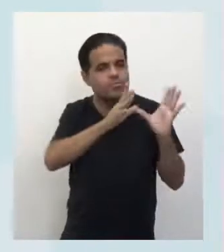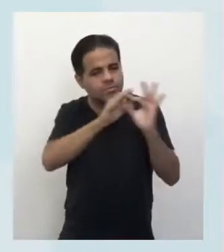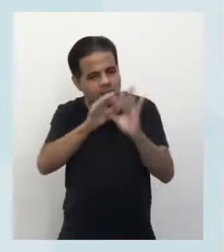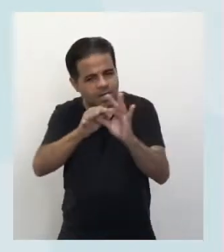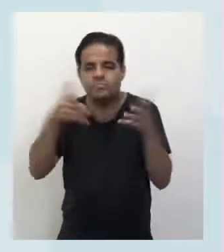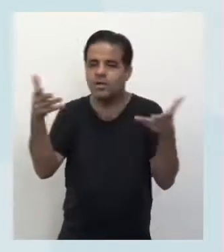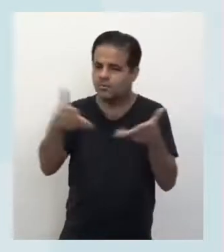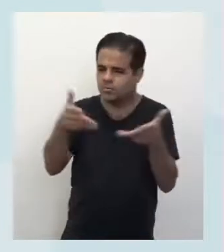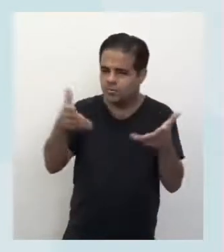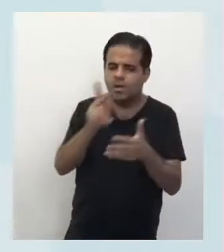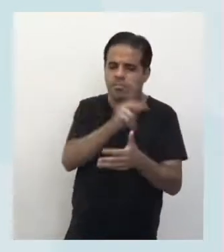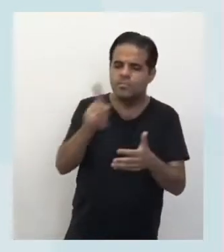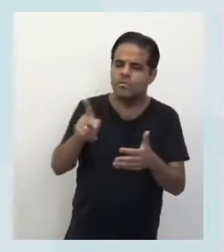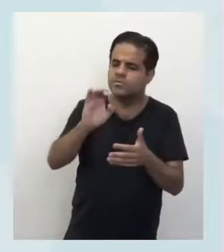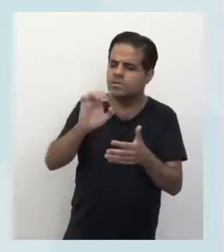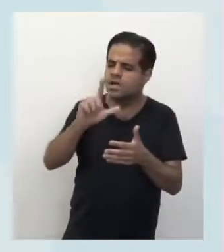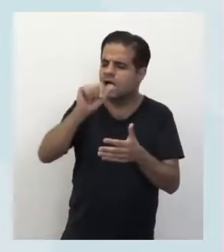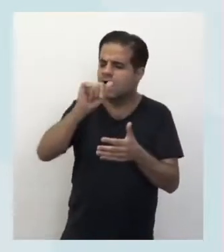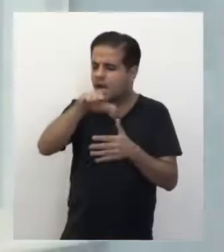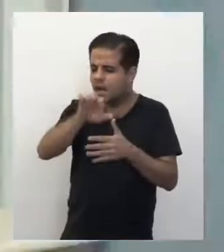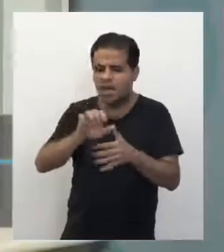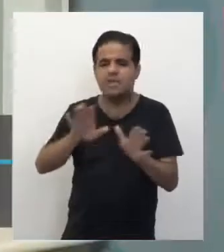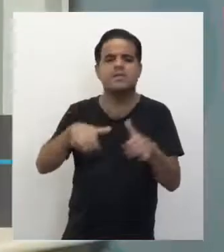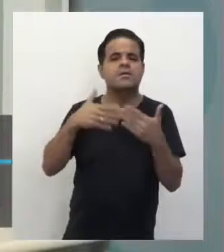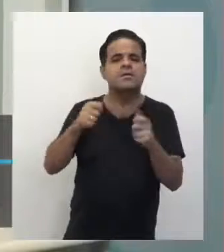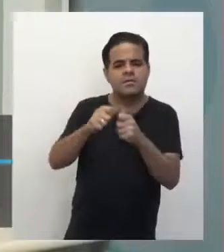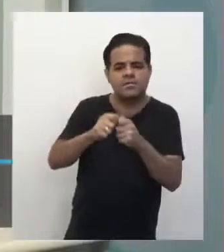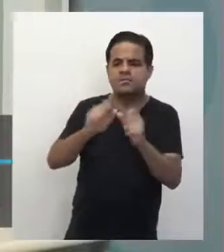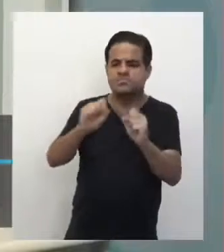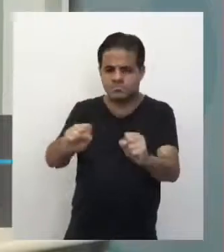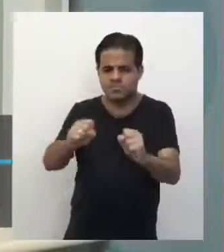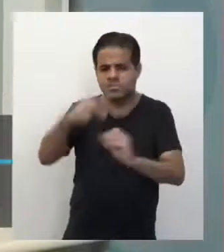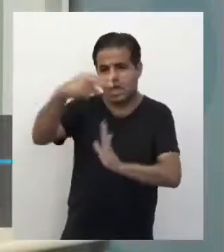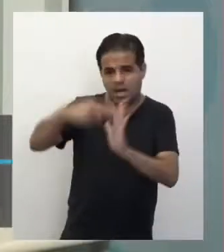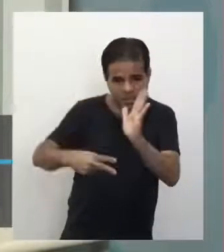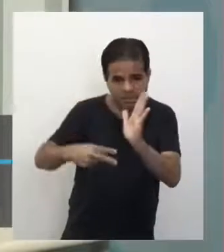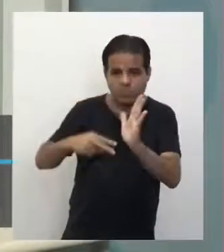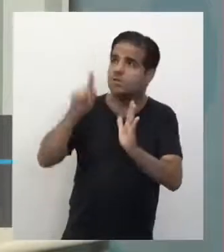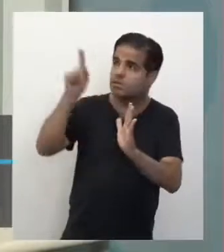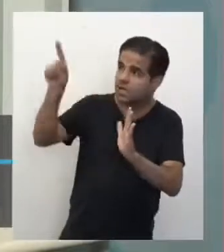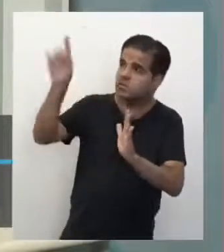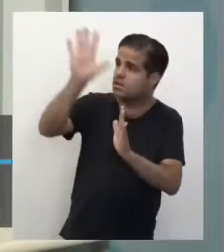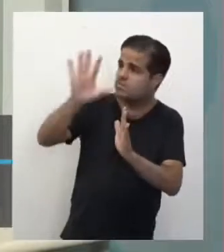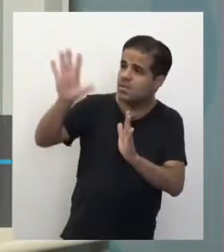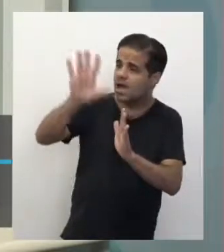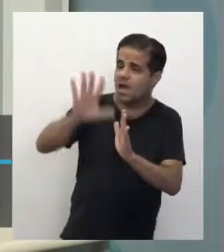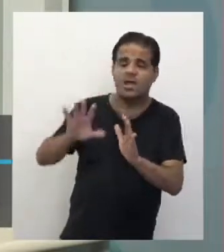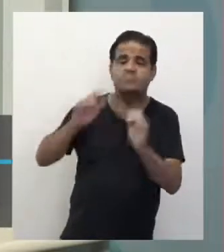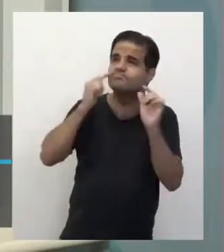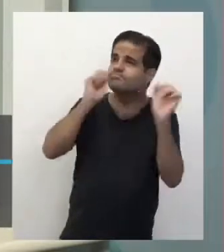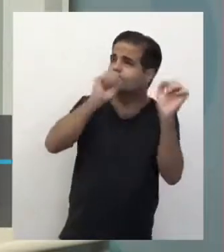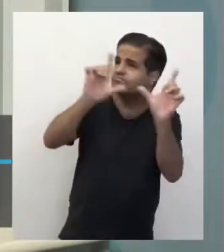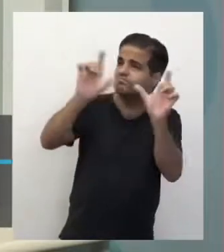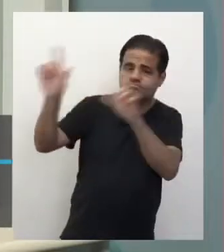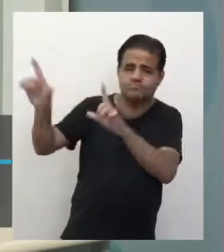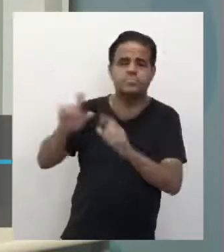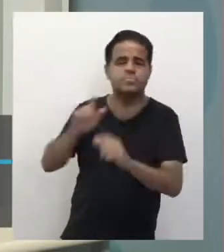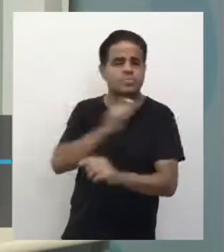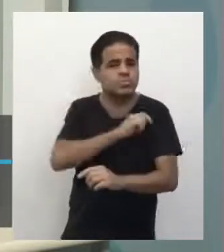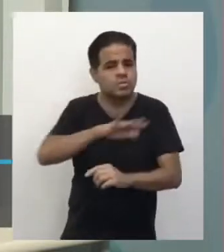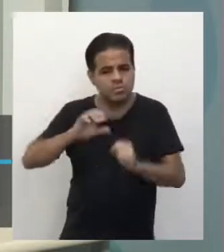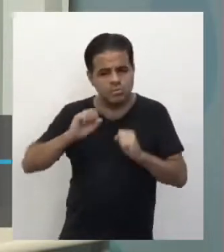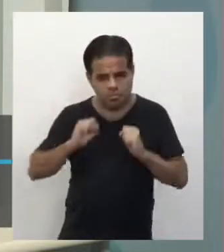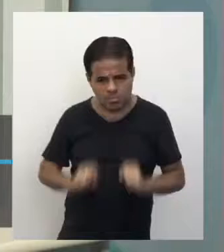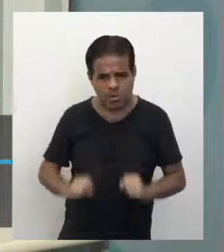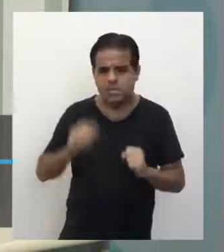atual. Professora Elaine, por favor, faça a leitura dessa imagem ou das imagens que os alunos podem